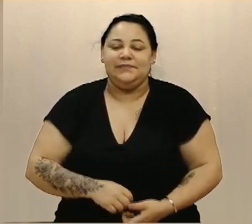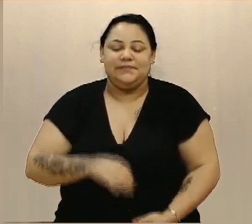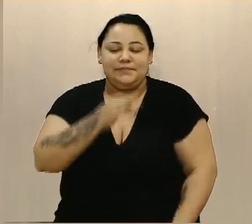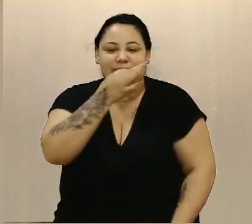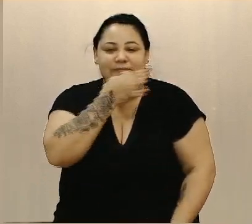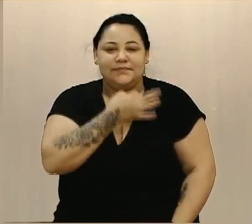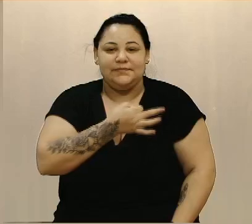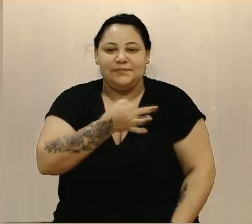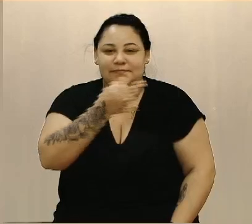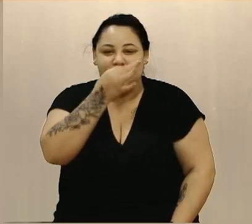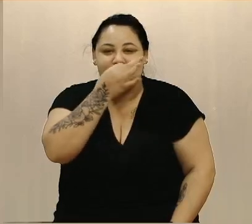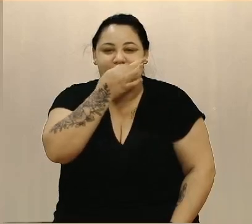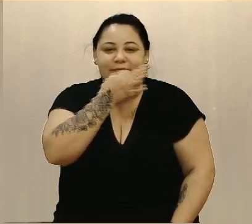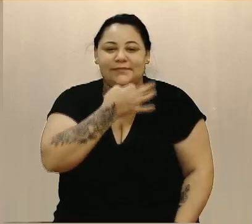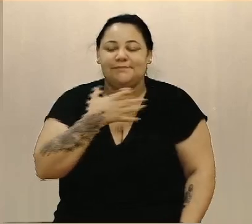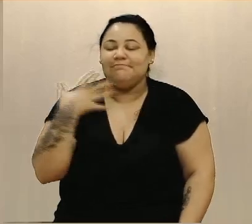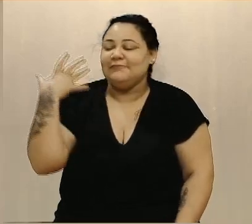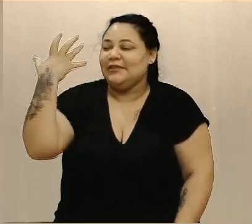Caxias, você é um